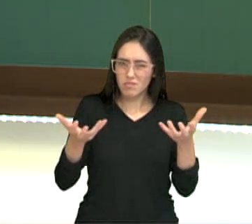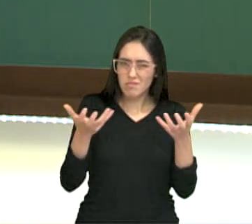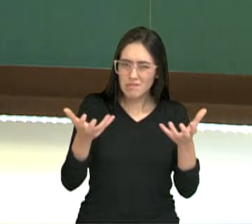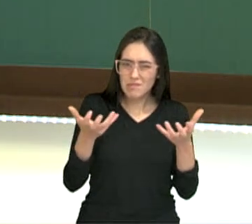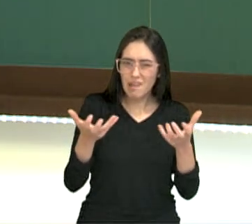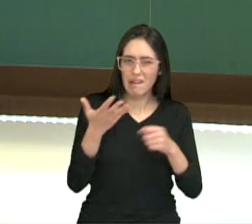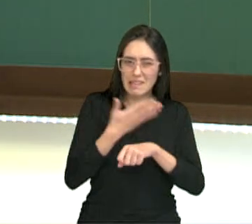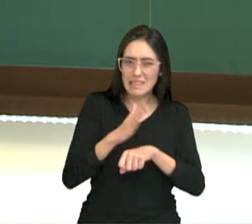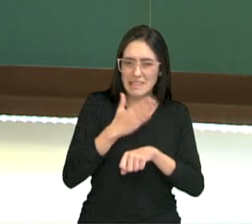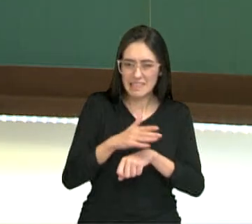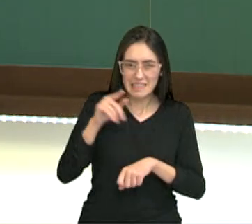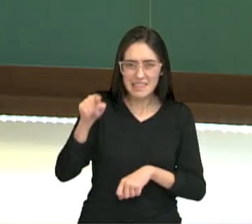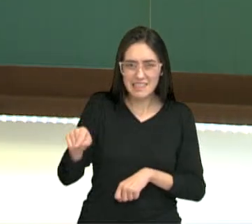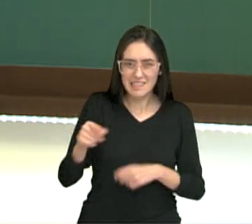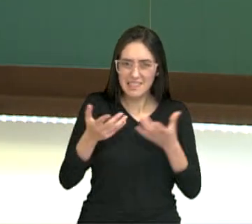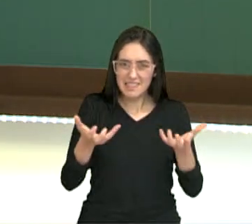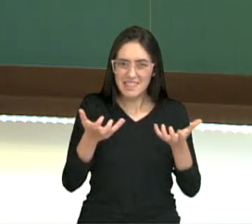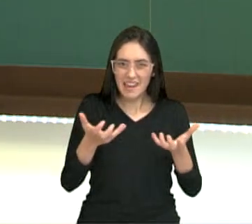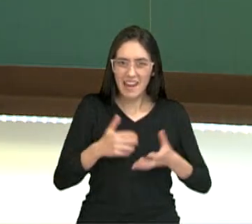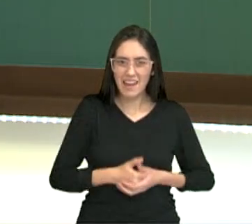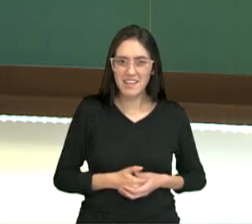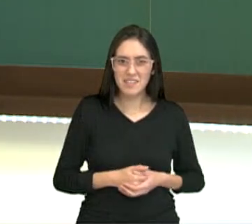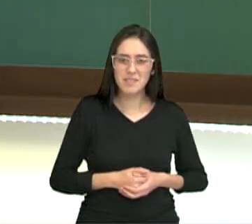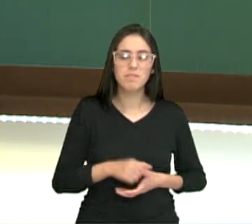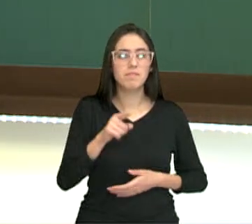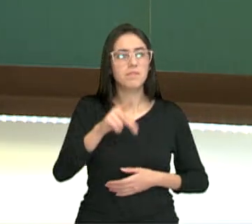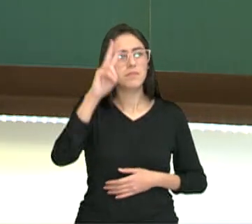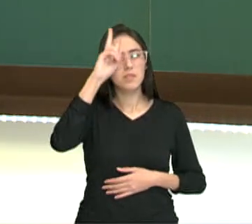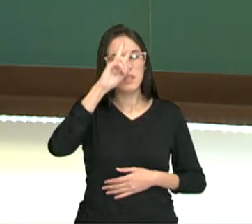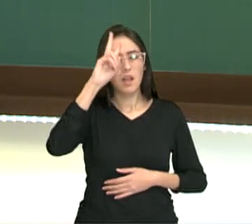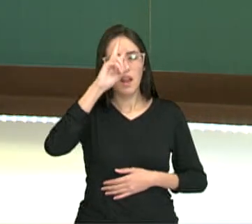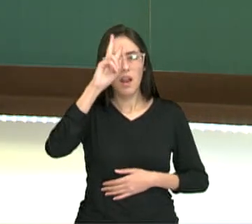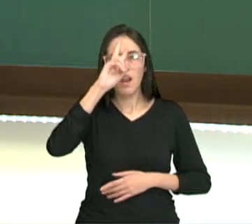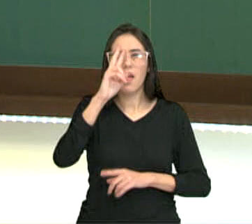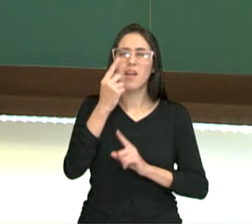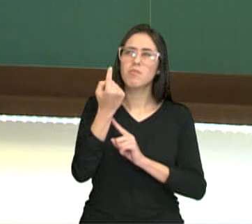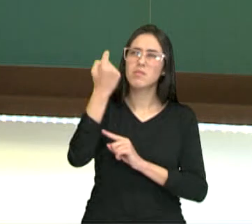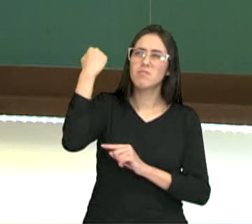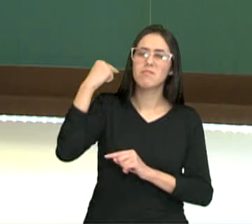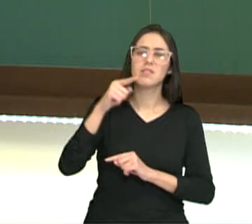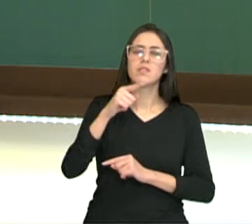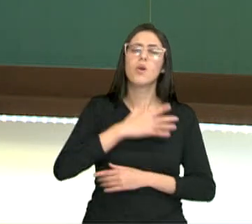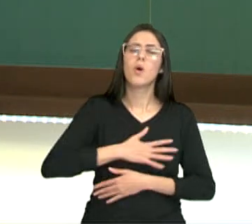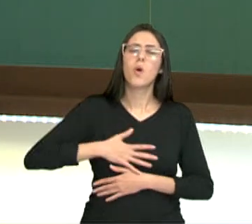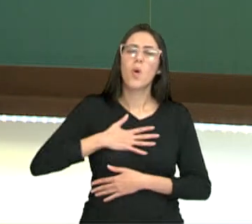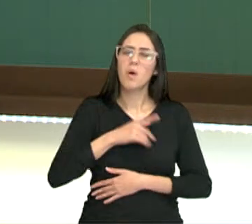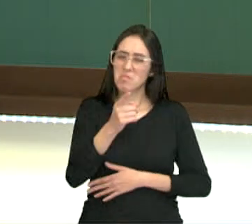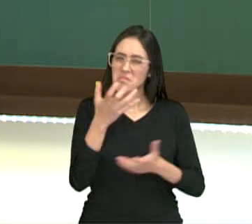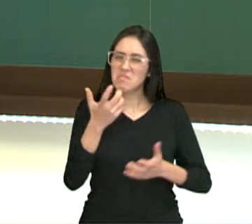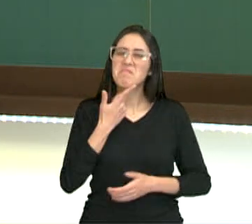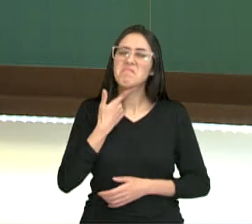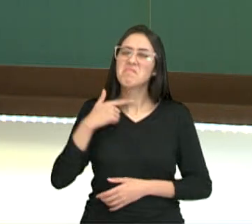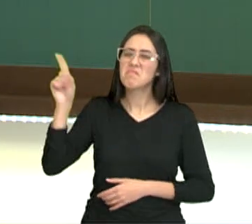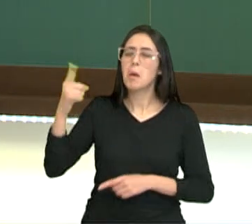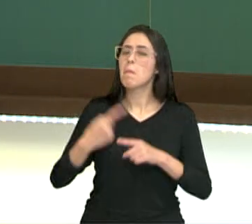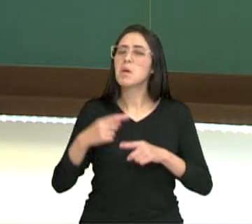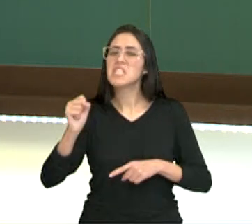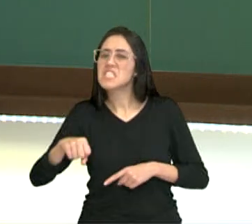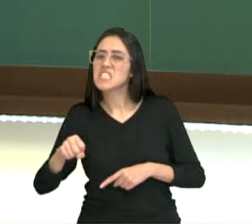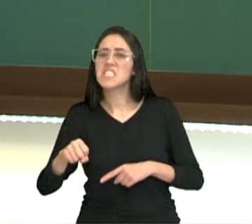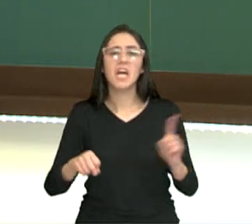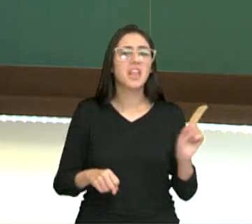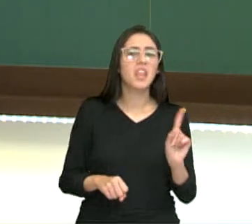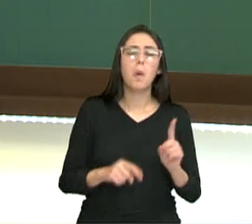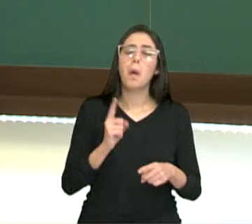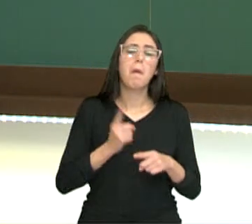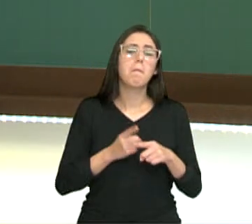praticante desse esporte? Lembrem lá das adaptações, pensem se vocês gostariam de praticar, porque sim, porque não, né? Se